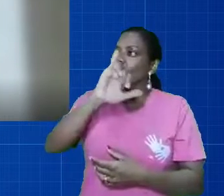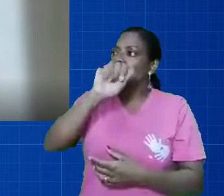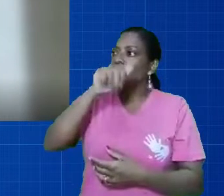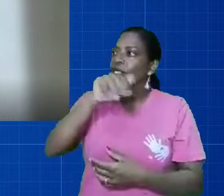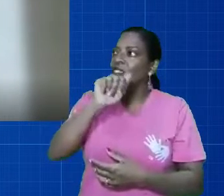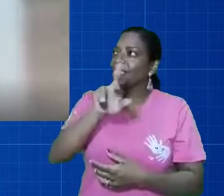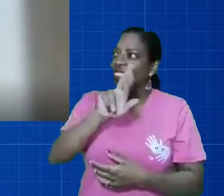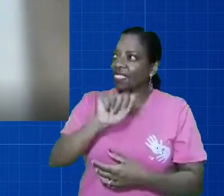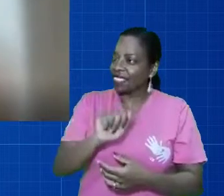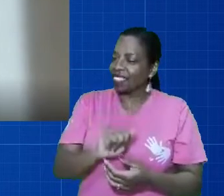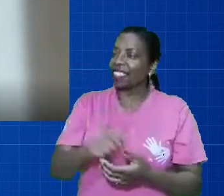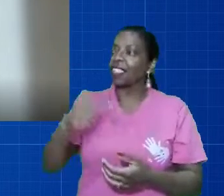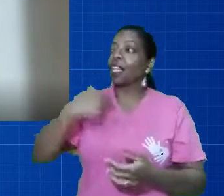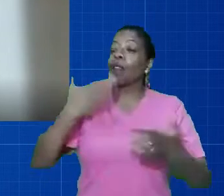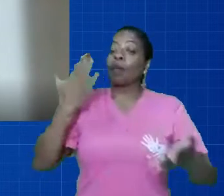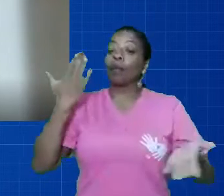Jucimara